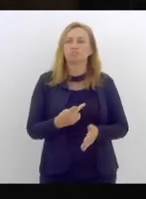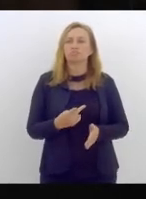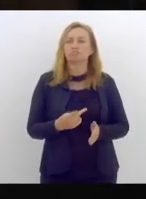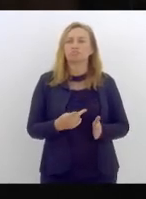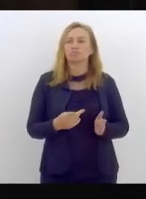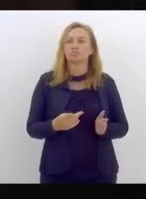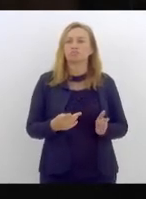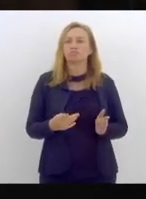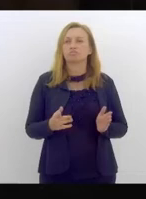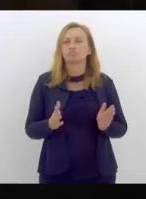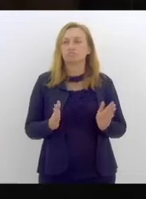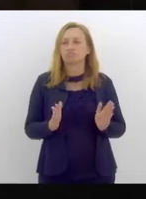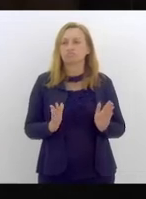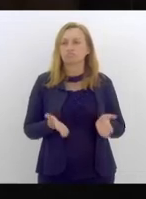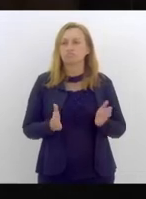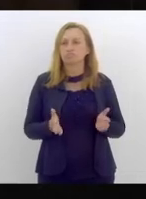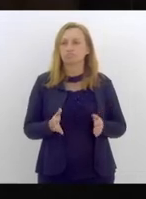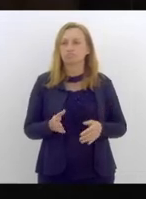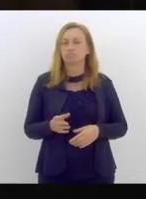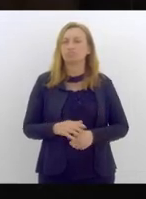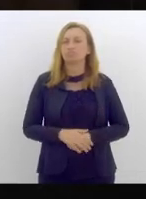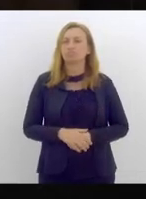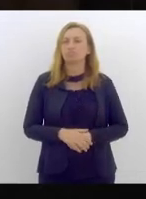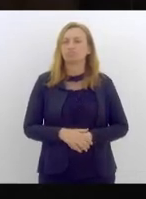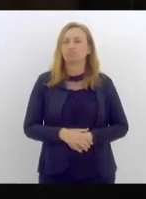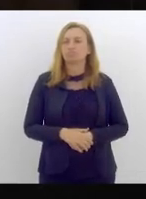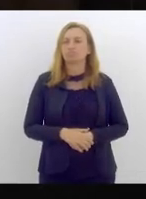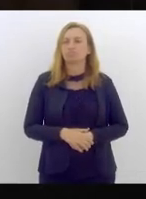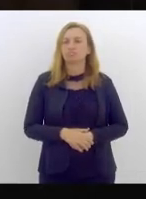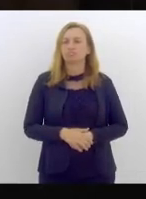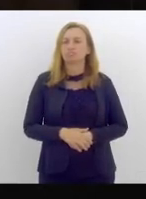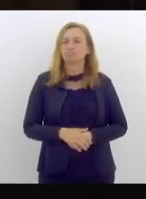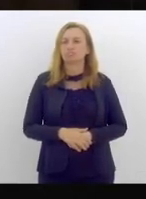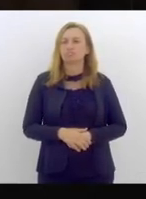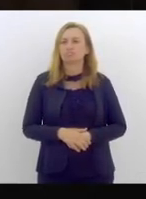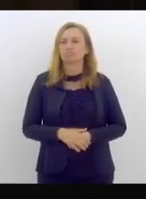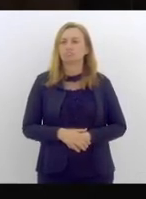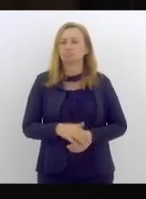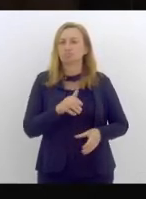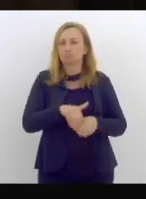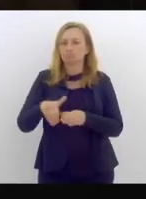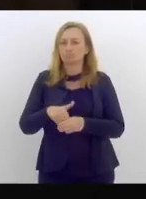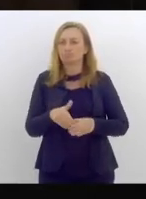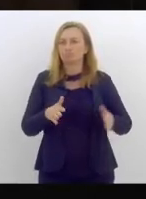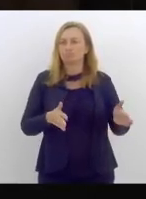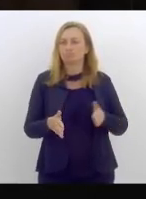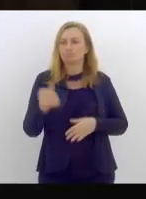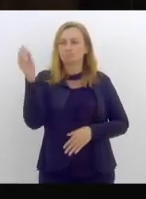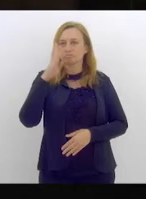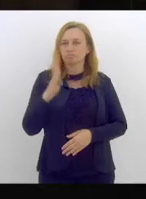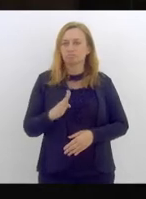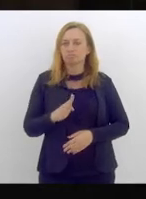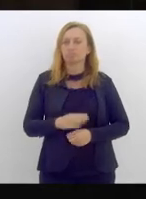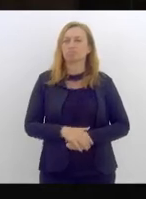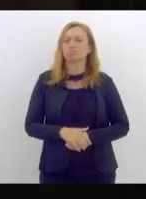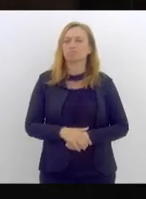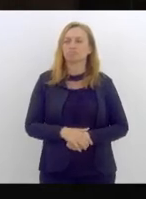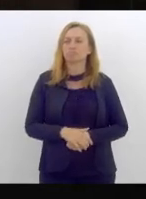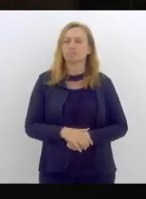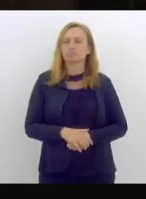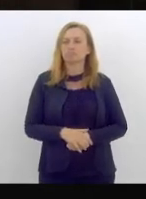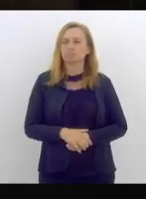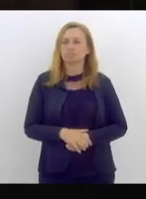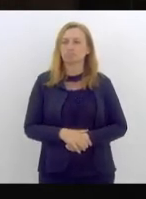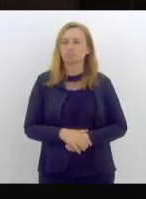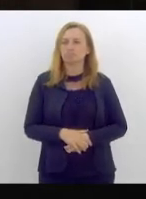exemplo da três dias das eleições da população do eleitorado brasileiro do cidadão da